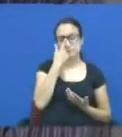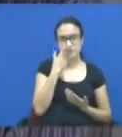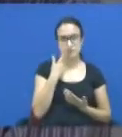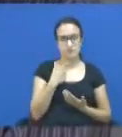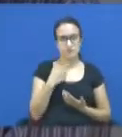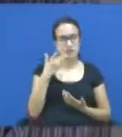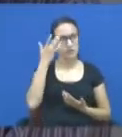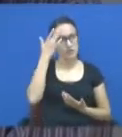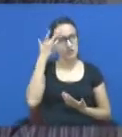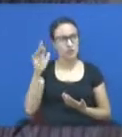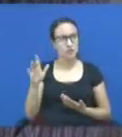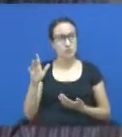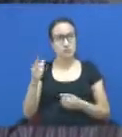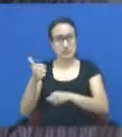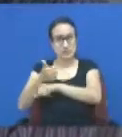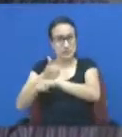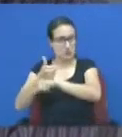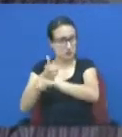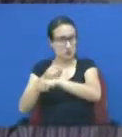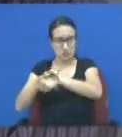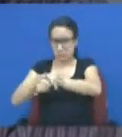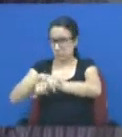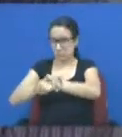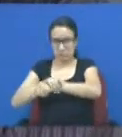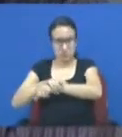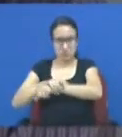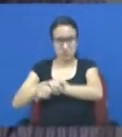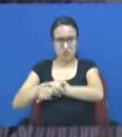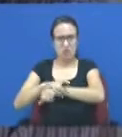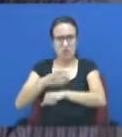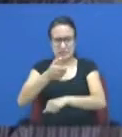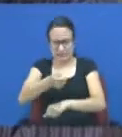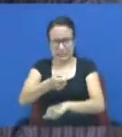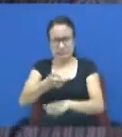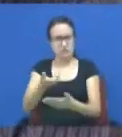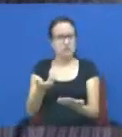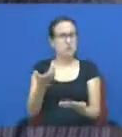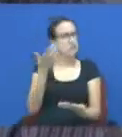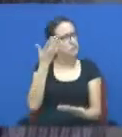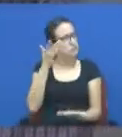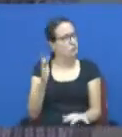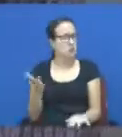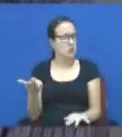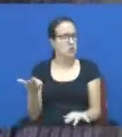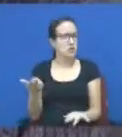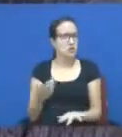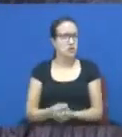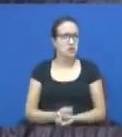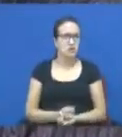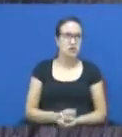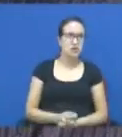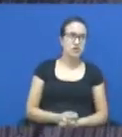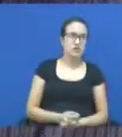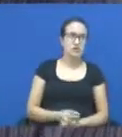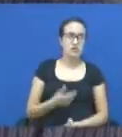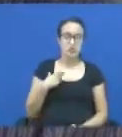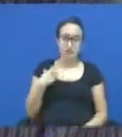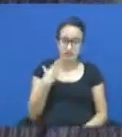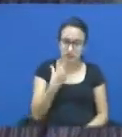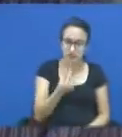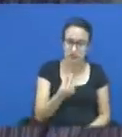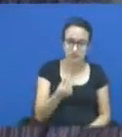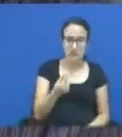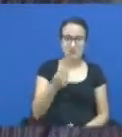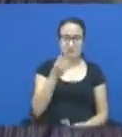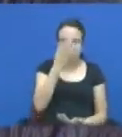segurança tem o poder de travar a gente quando a gente entra lá, porque não é possível fazer a gente de palhaço. Quando você vai sair a porta trava, você quase